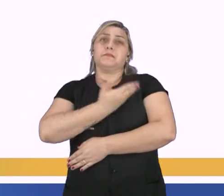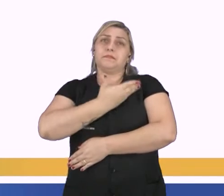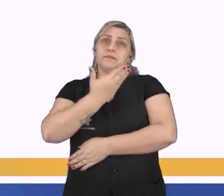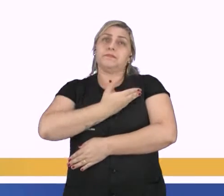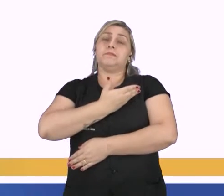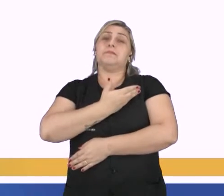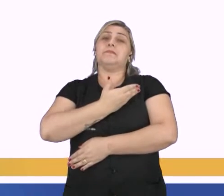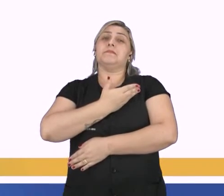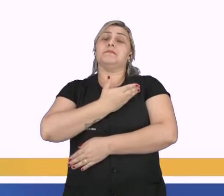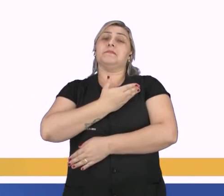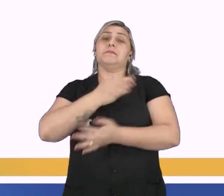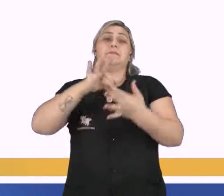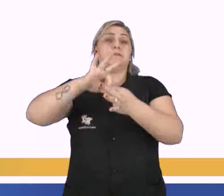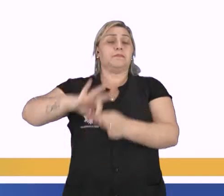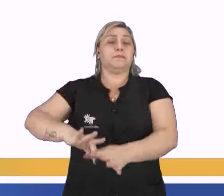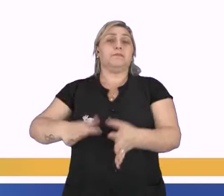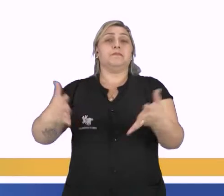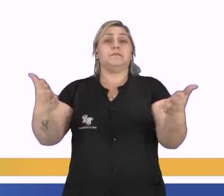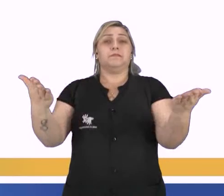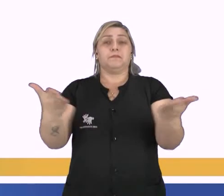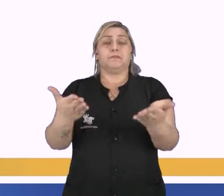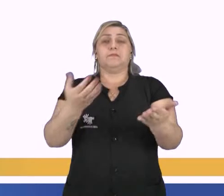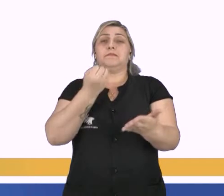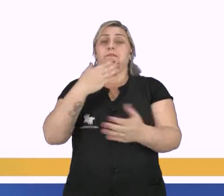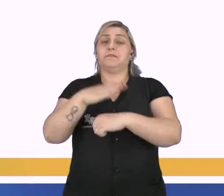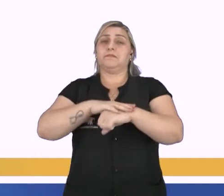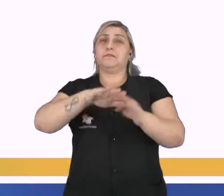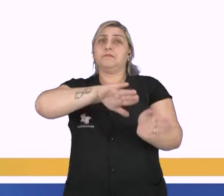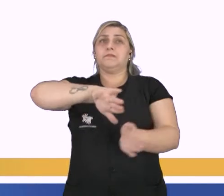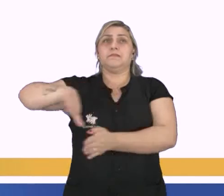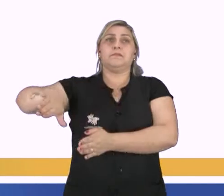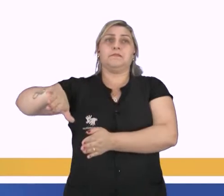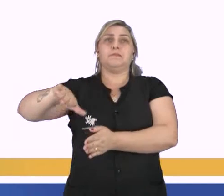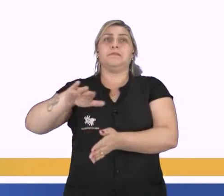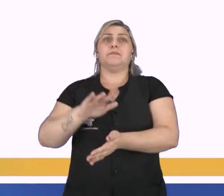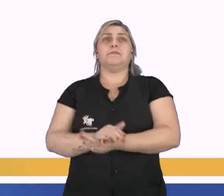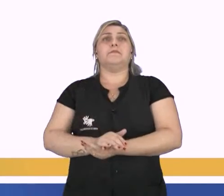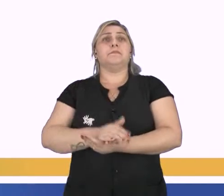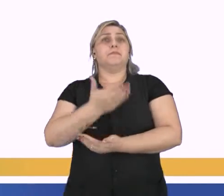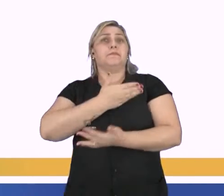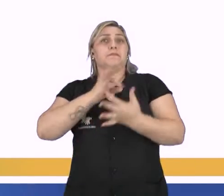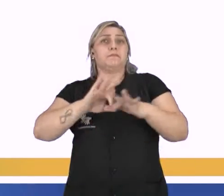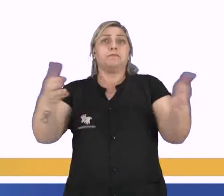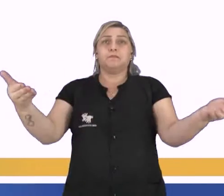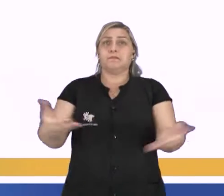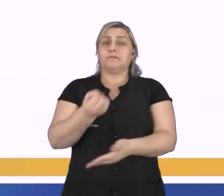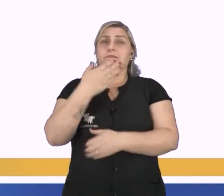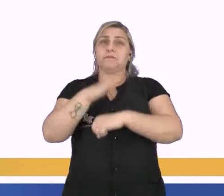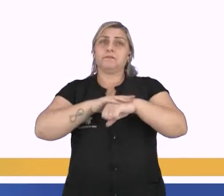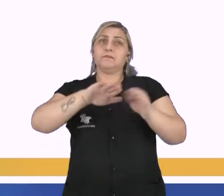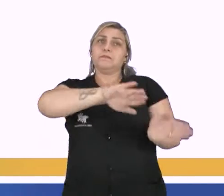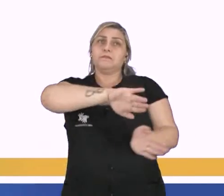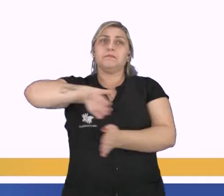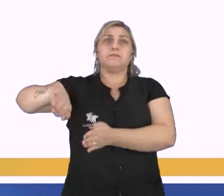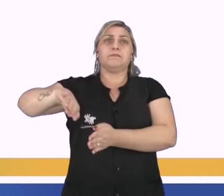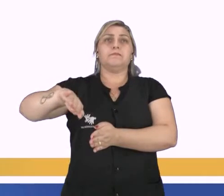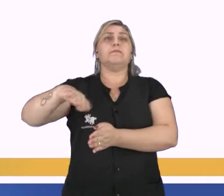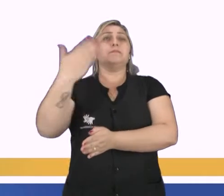deixemos agora a boa conversa de lado. Prezados colegas, deixemos agora a boa conversa de